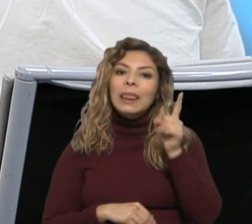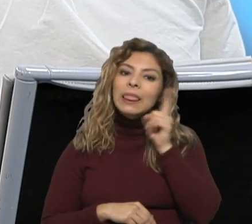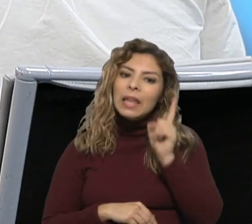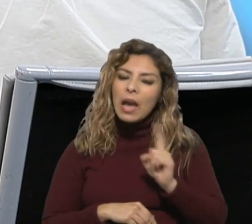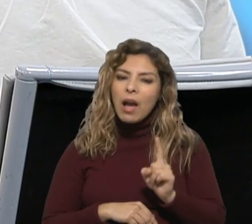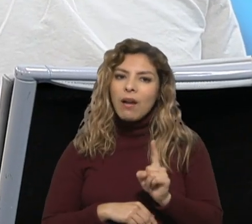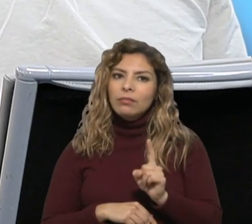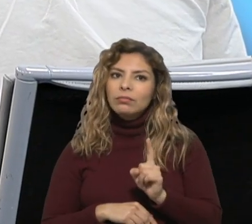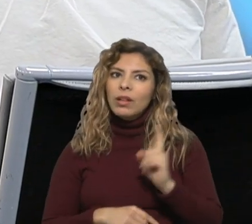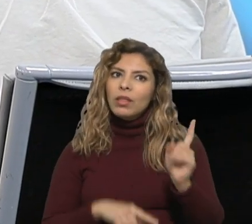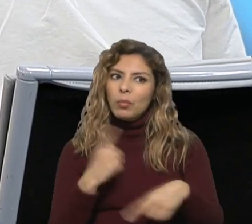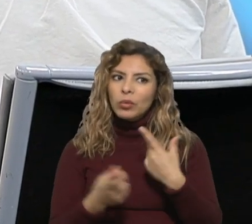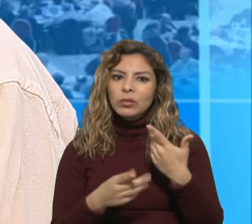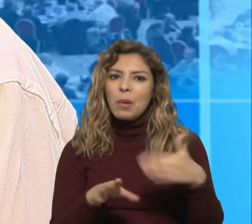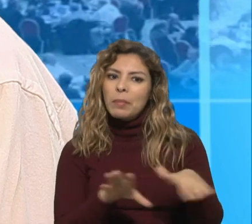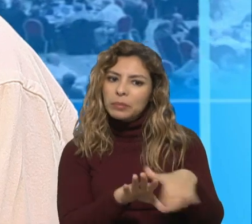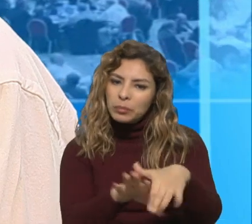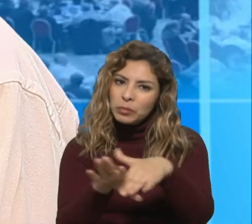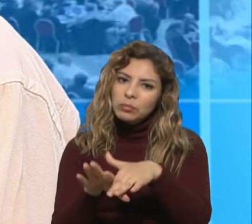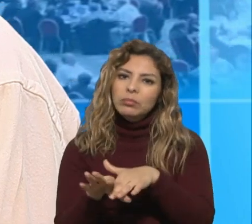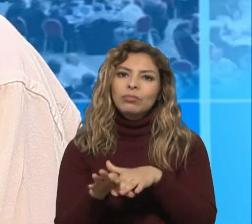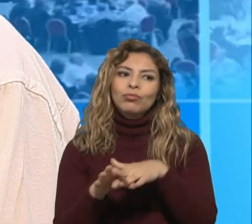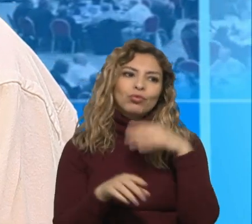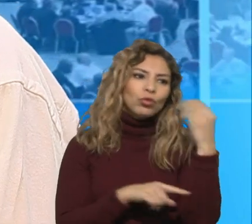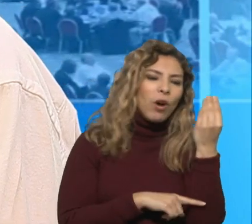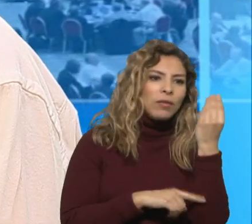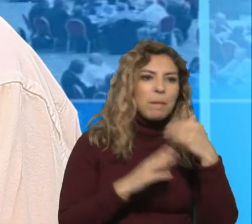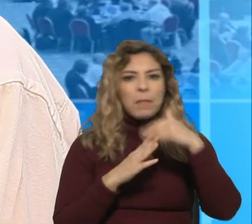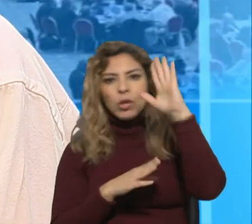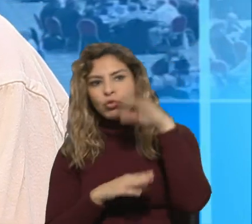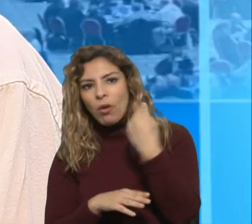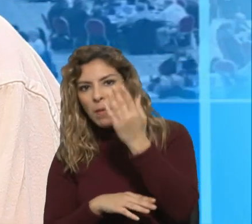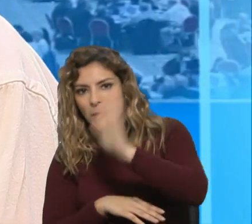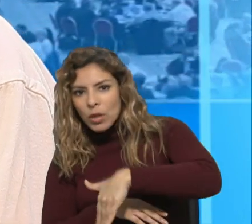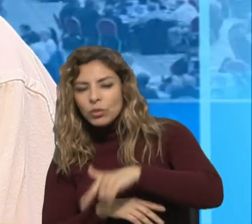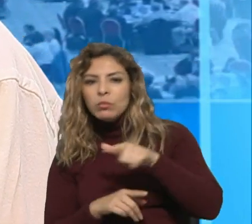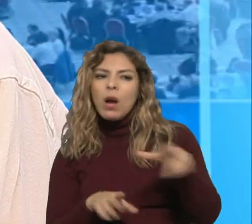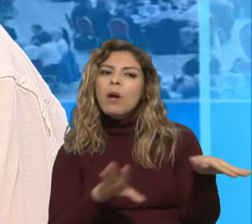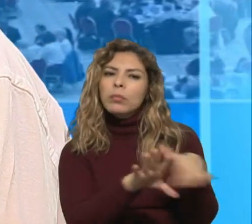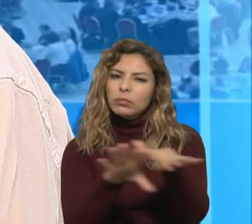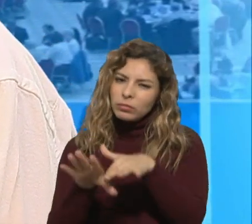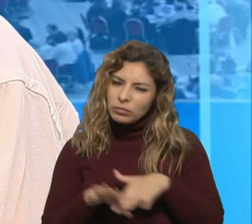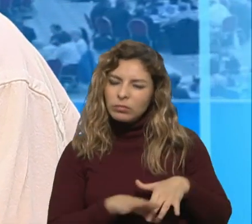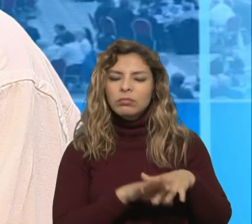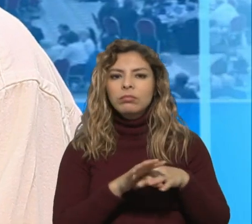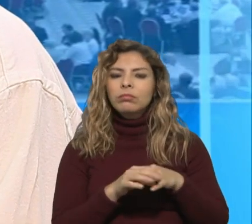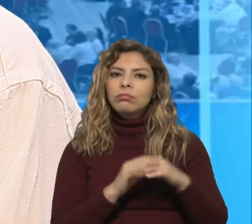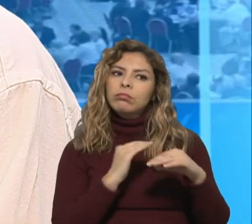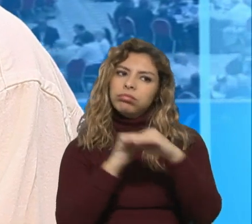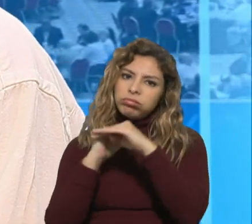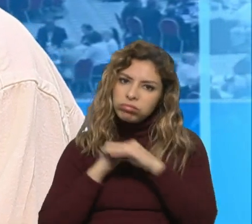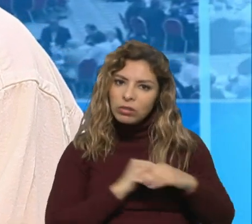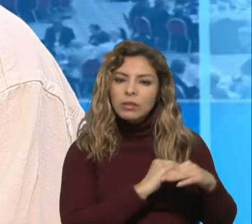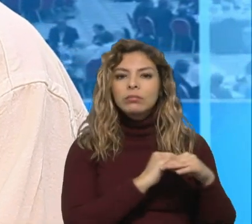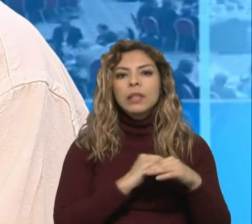dias de quem participa, não é? Sejam jovens, menos jovens, pais, educadores, creio que essa participação também é um bocadinho transversal. Sim. Nós temos dito sempre